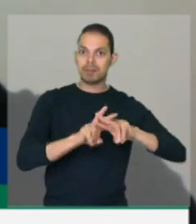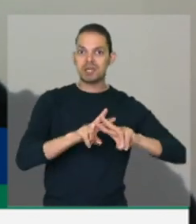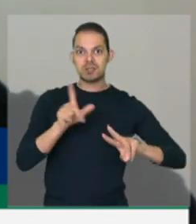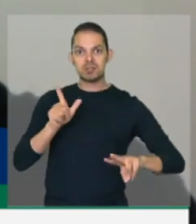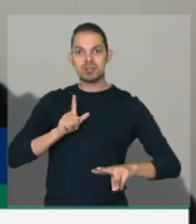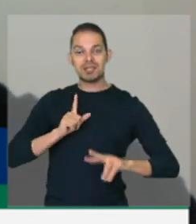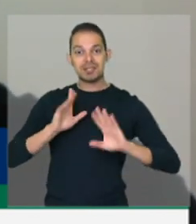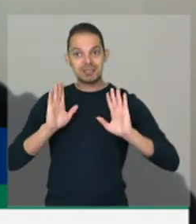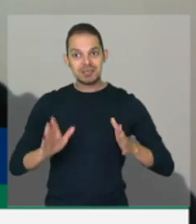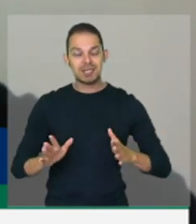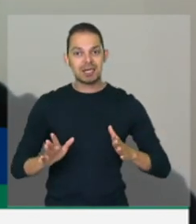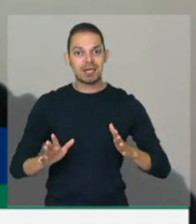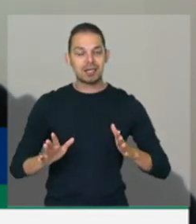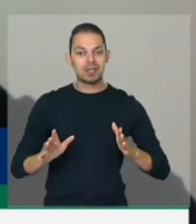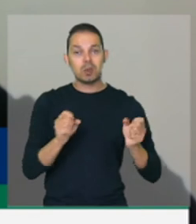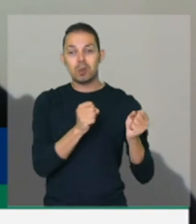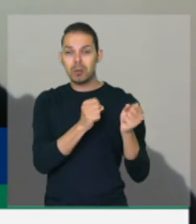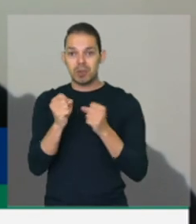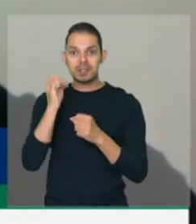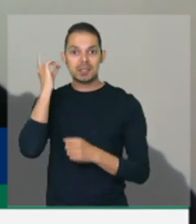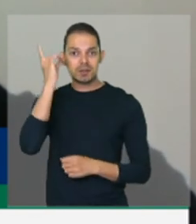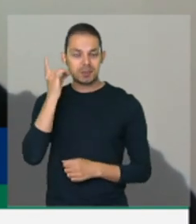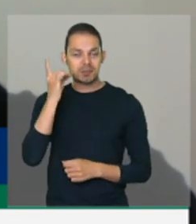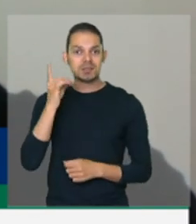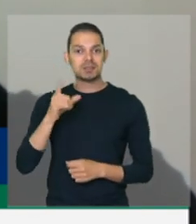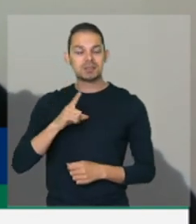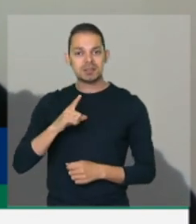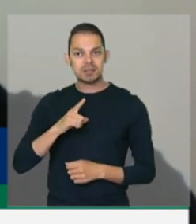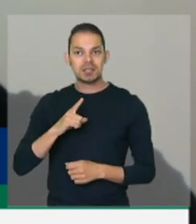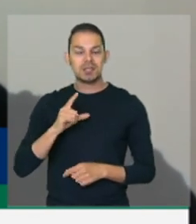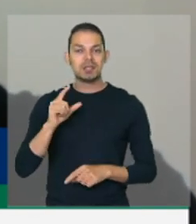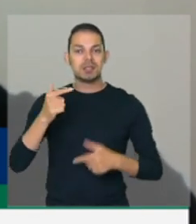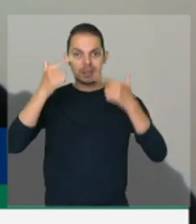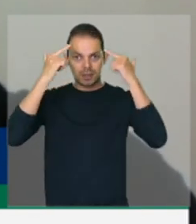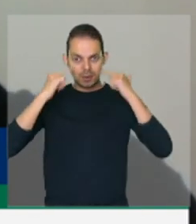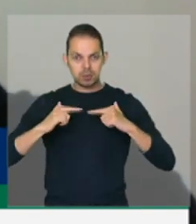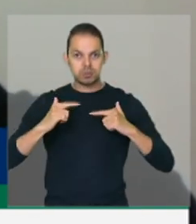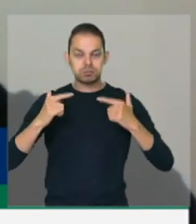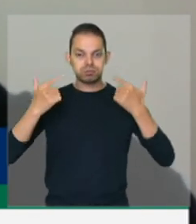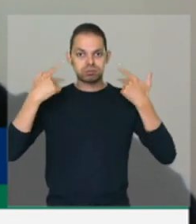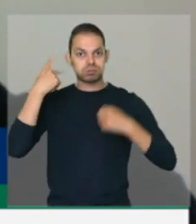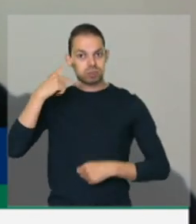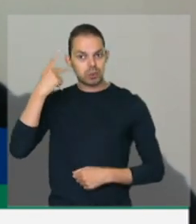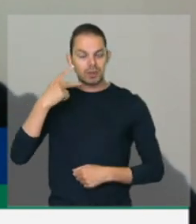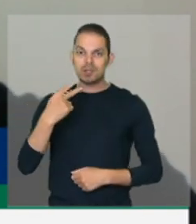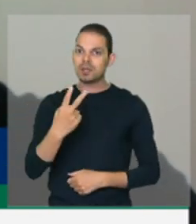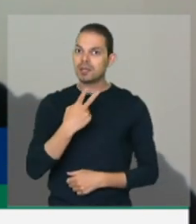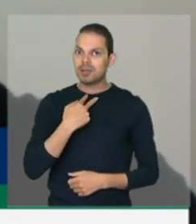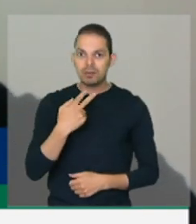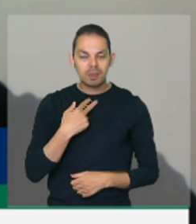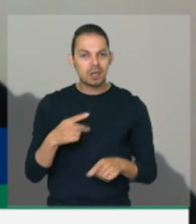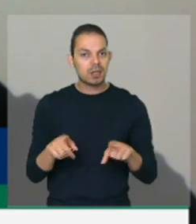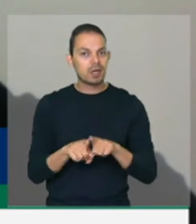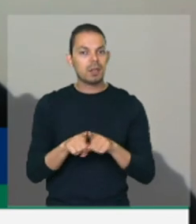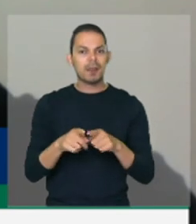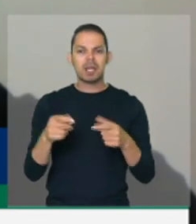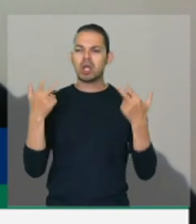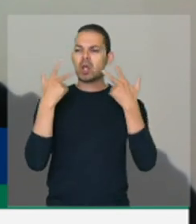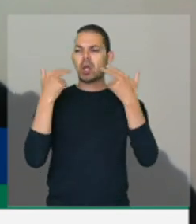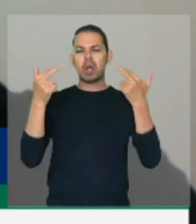maior poder que um deputado detém. A imunidade material pela fala, ela não pode e não deve ser